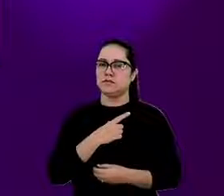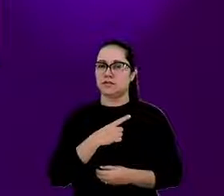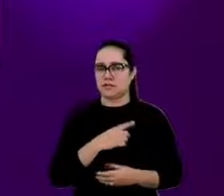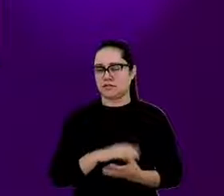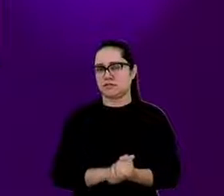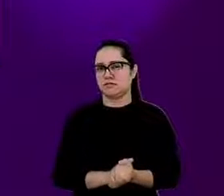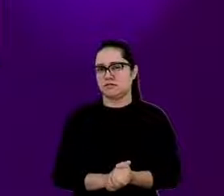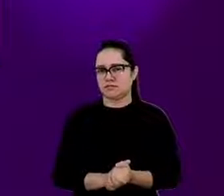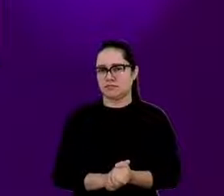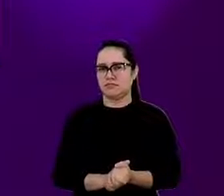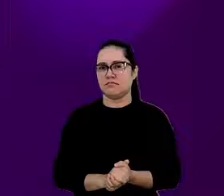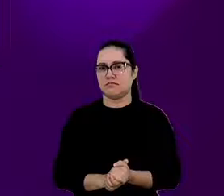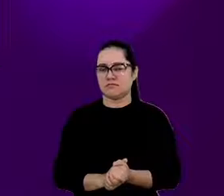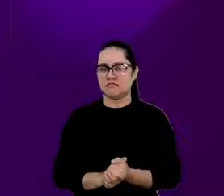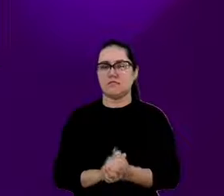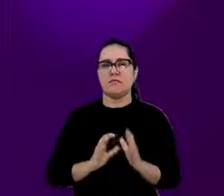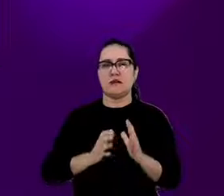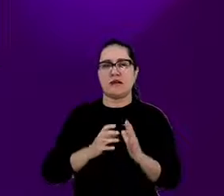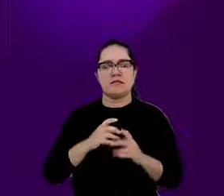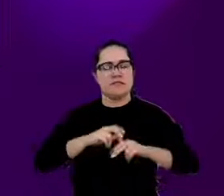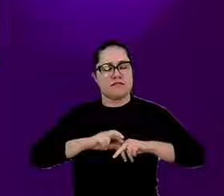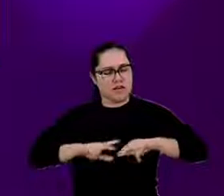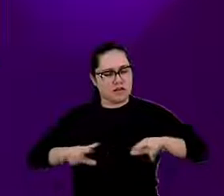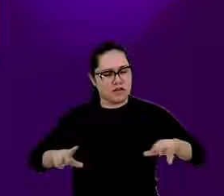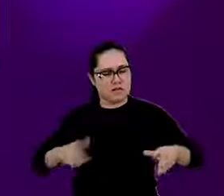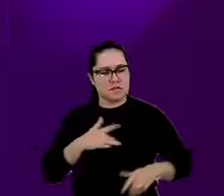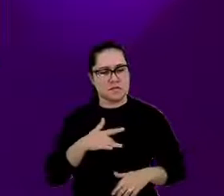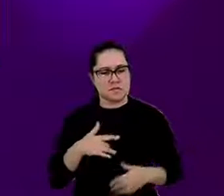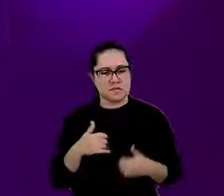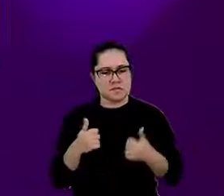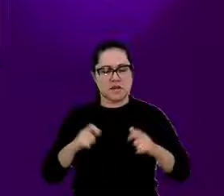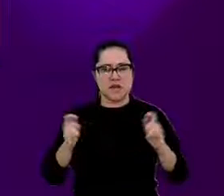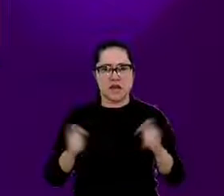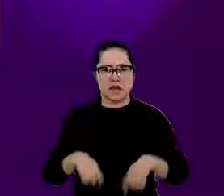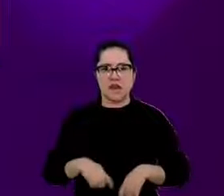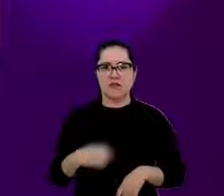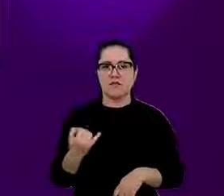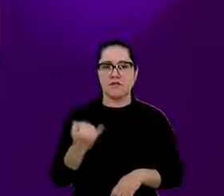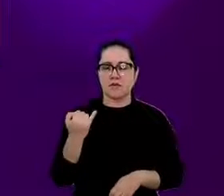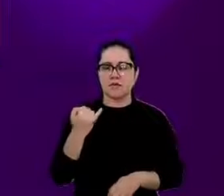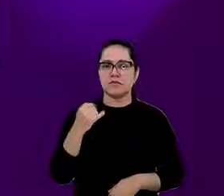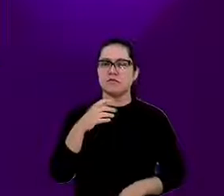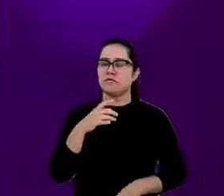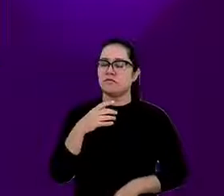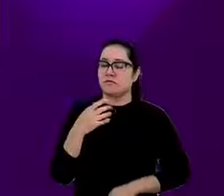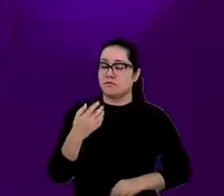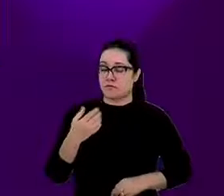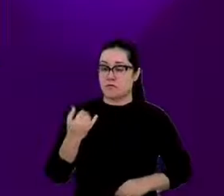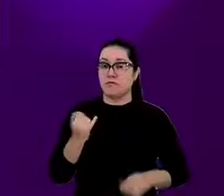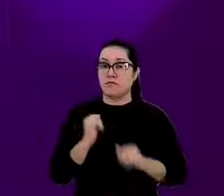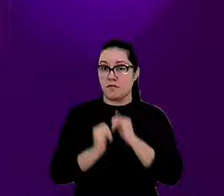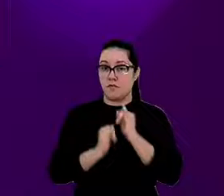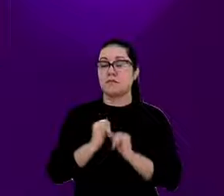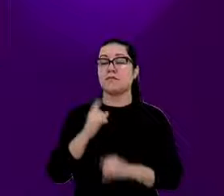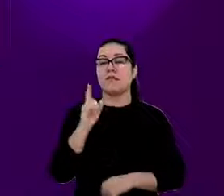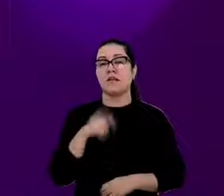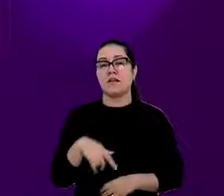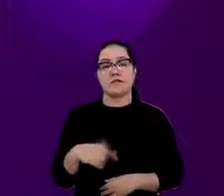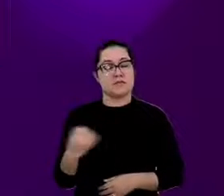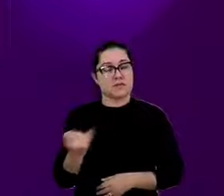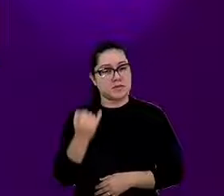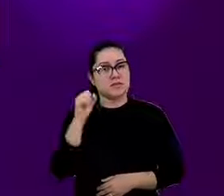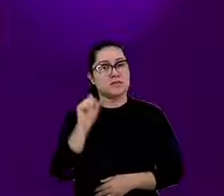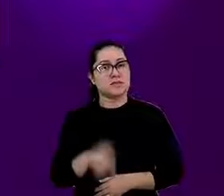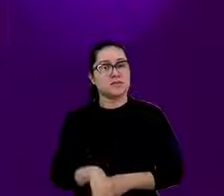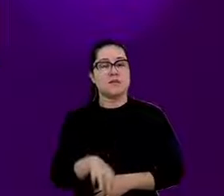de dados saudáveis, com informações que são muito relevantes, mas a nossa mente humana, a nossa inteligência, ela tem uma